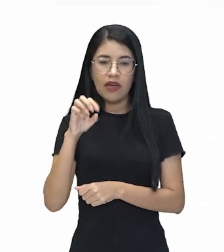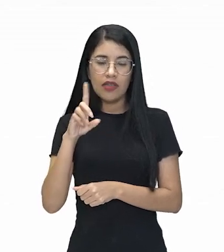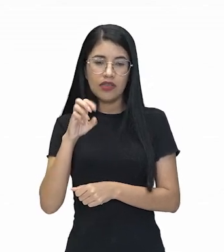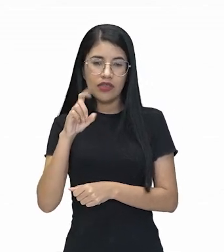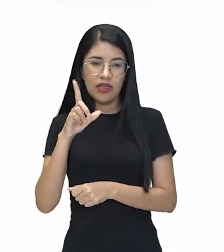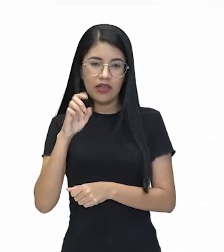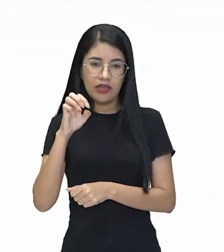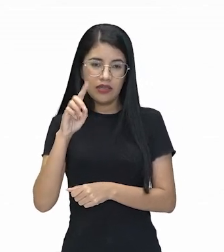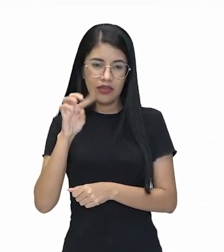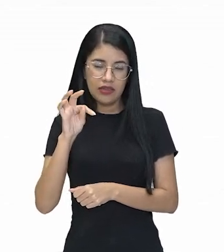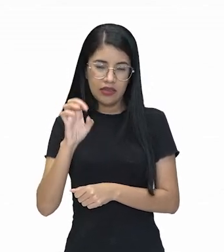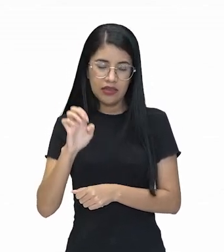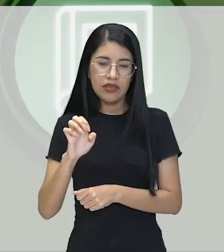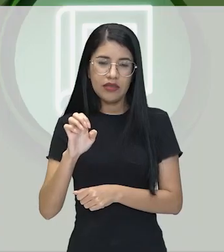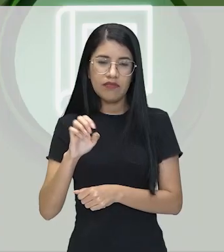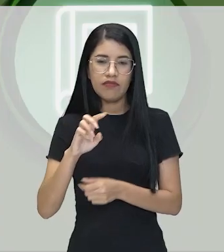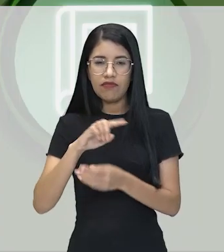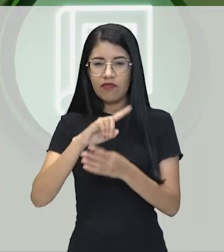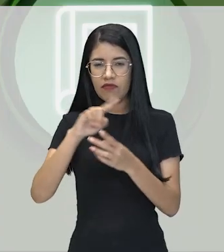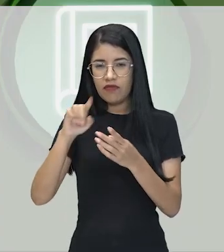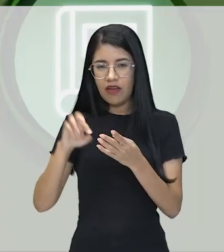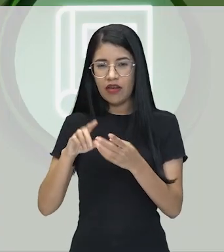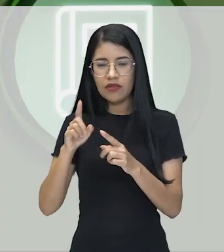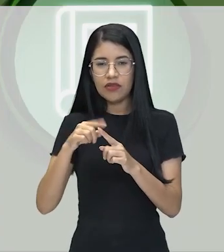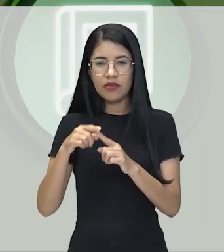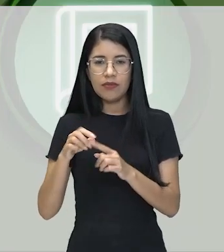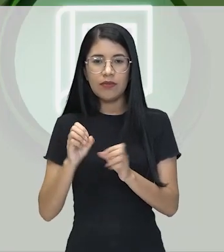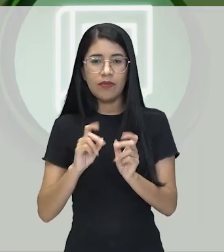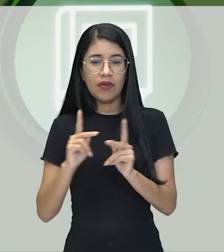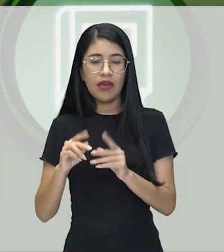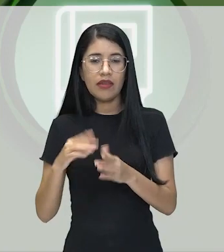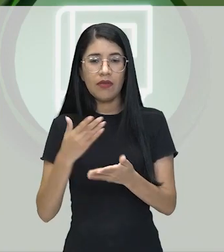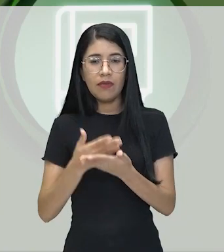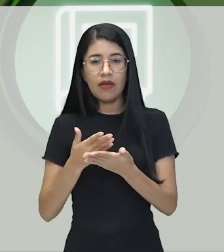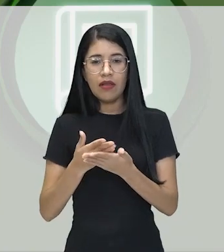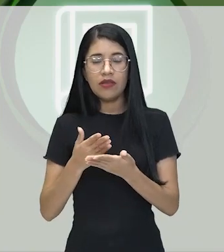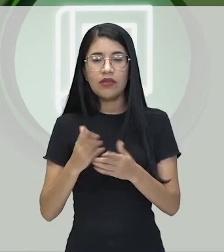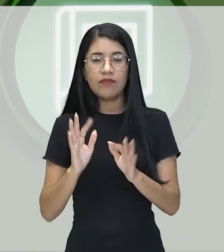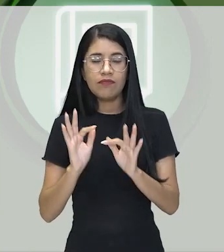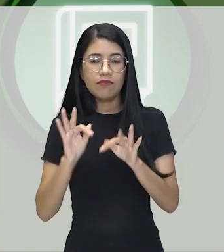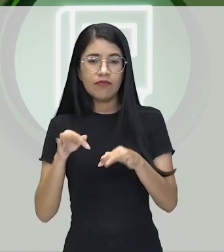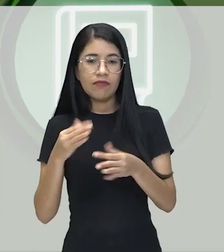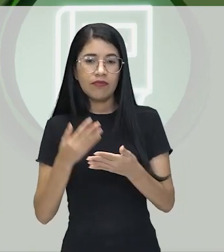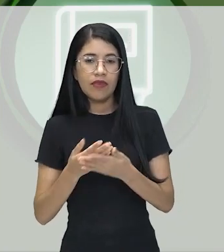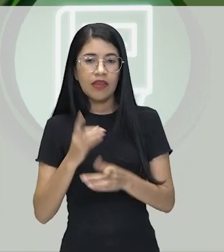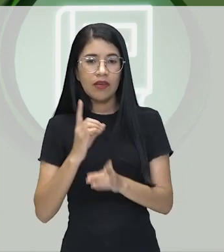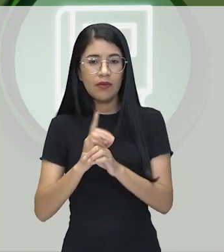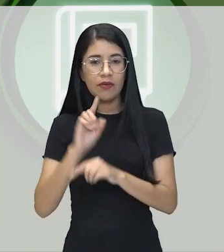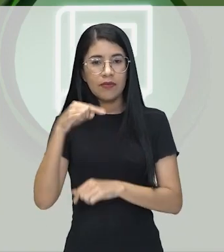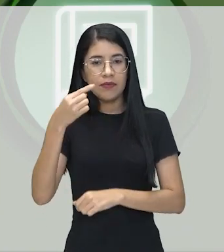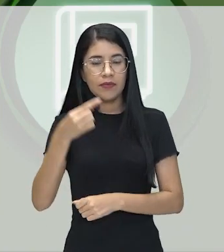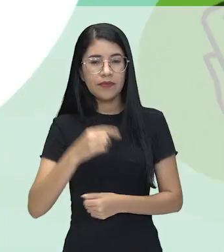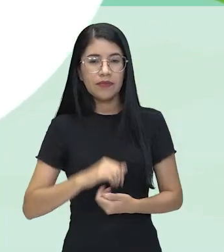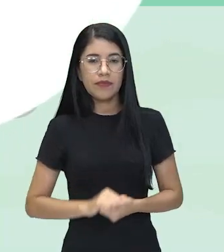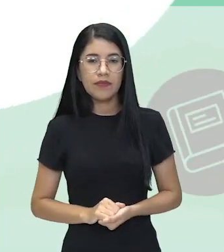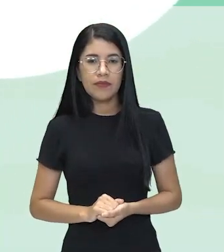cilíndrica para o astigmatismo. Bem, pessoal, essa foi a nossa aula. Vou ficando por aqui. Valeu!